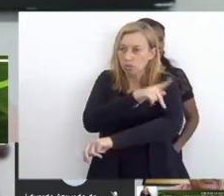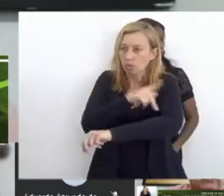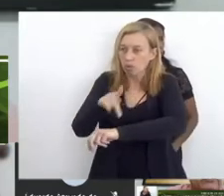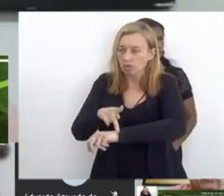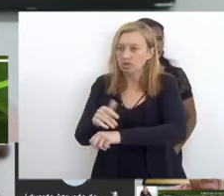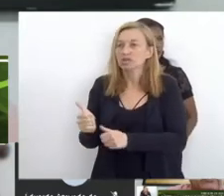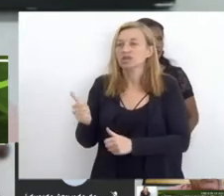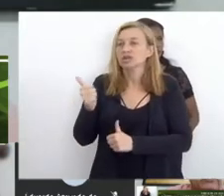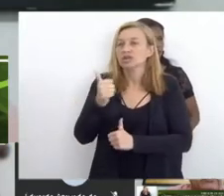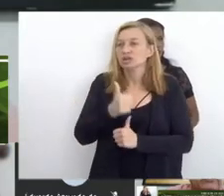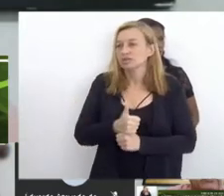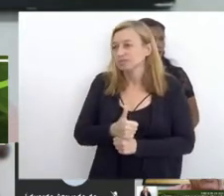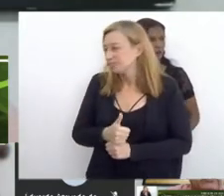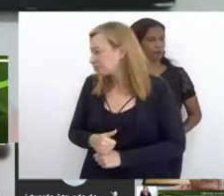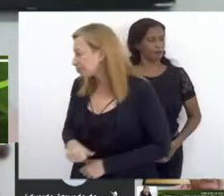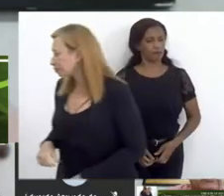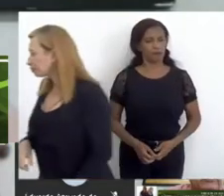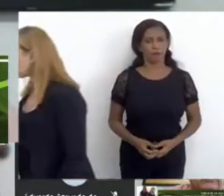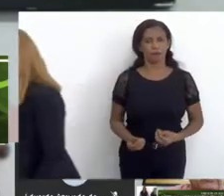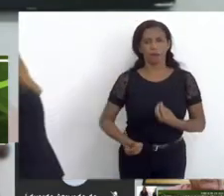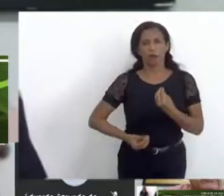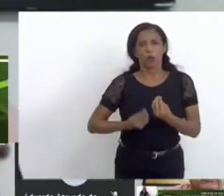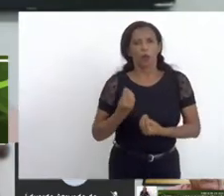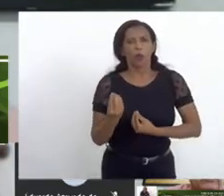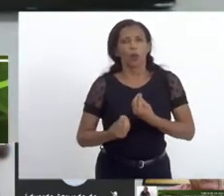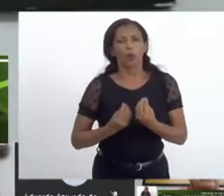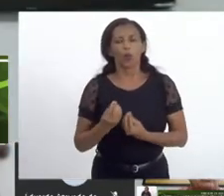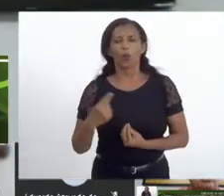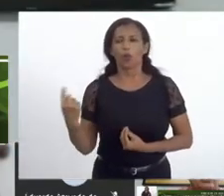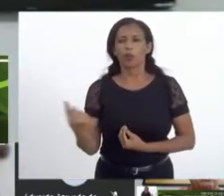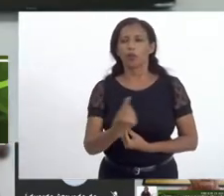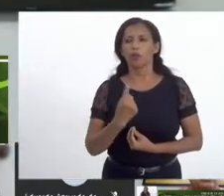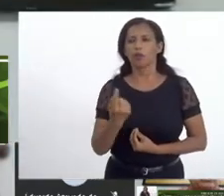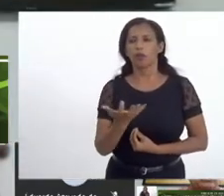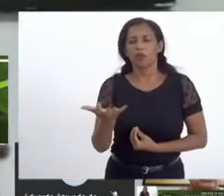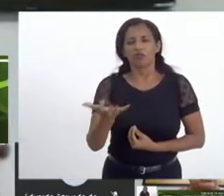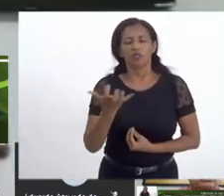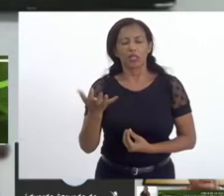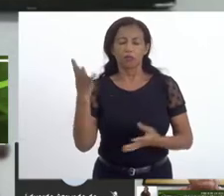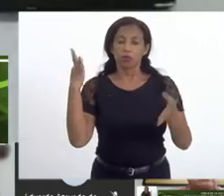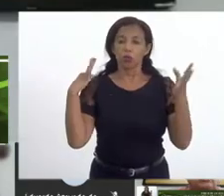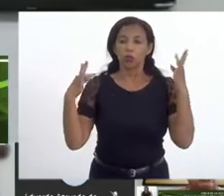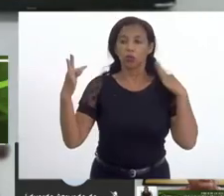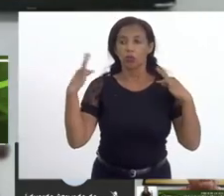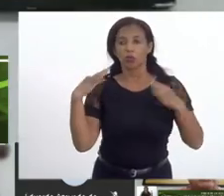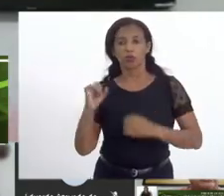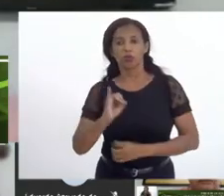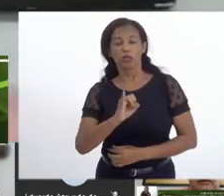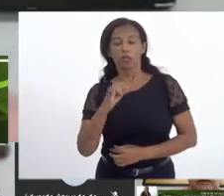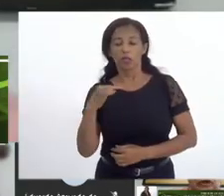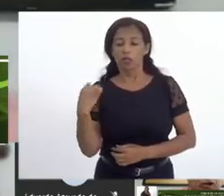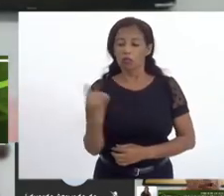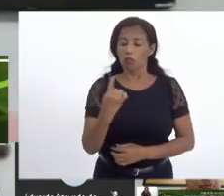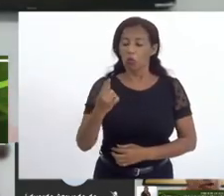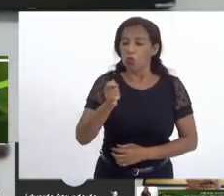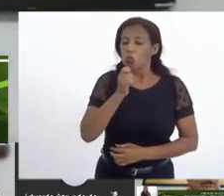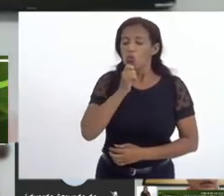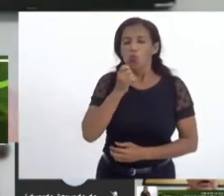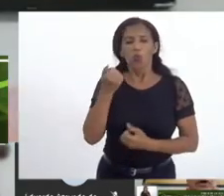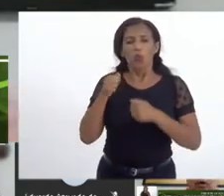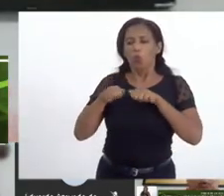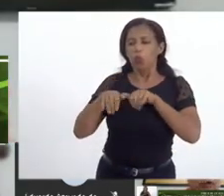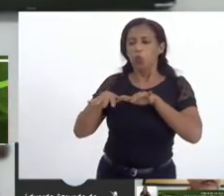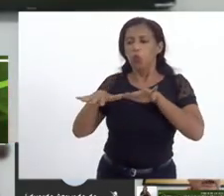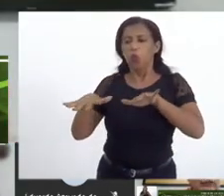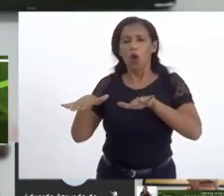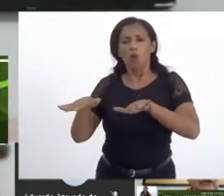de conservação. Como que nós queremos ser essencialmente turísticos se nós não temos a distribuição,